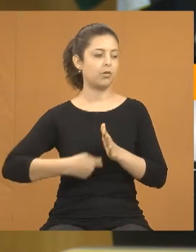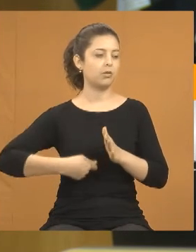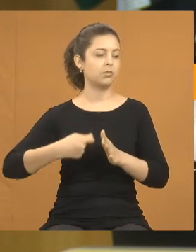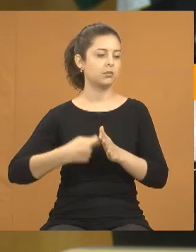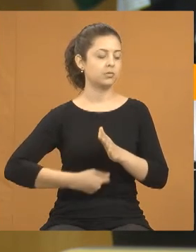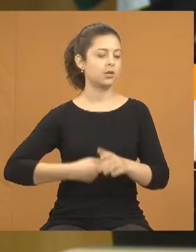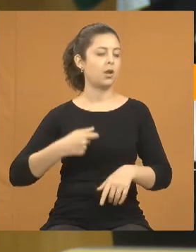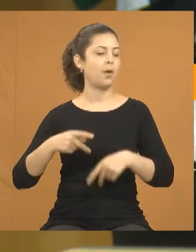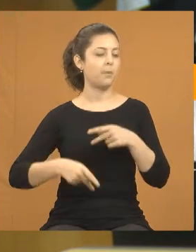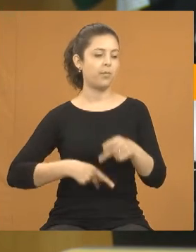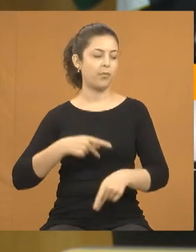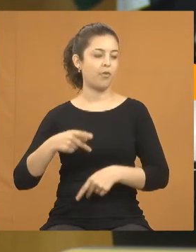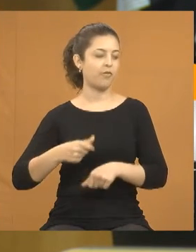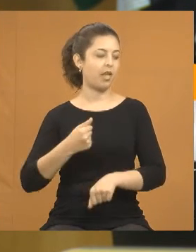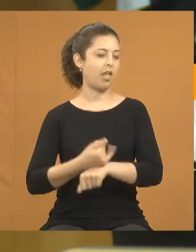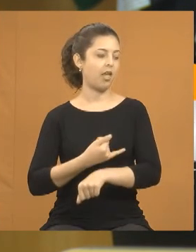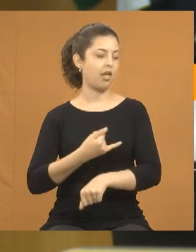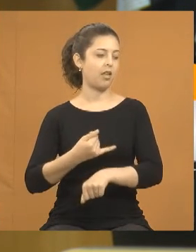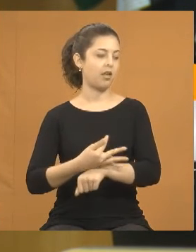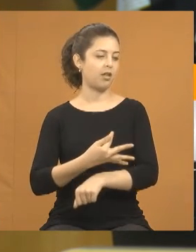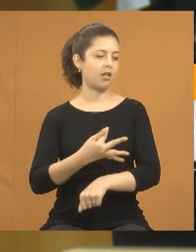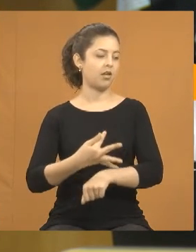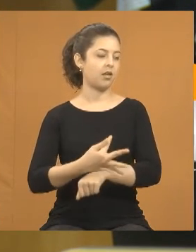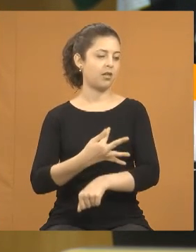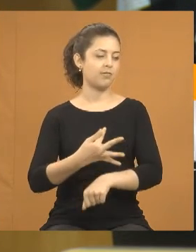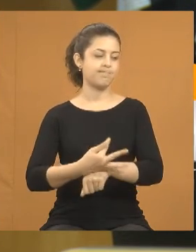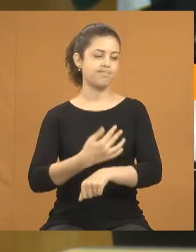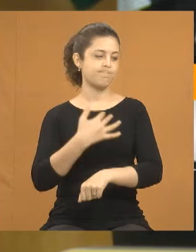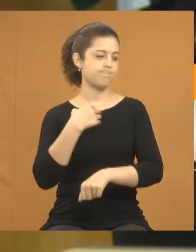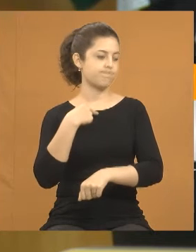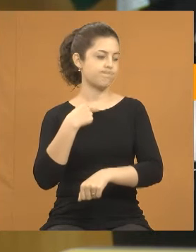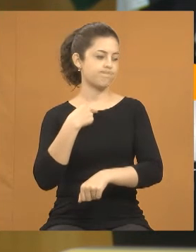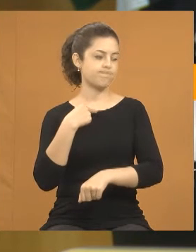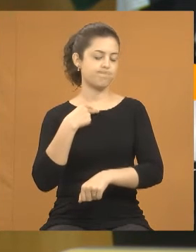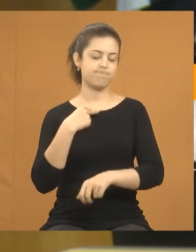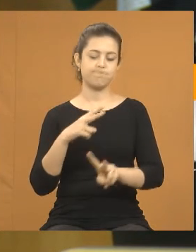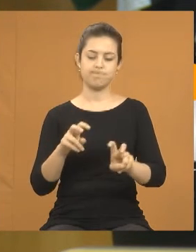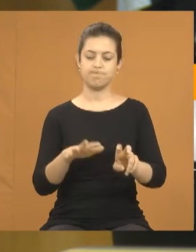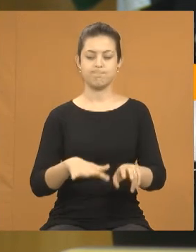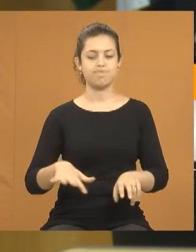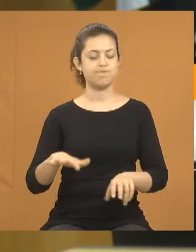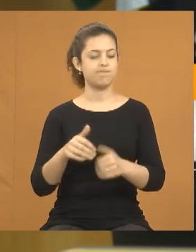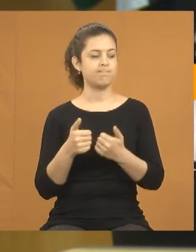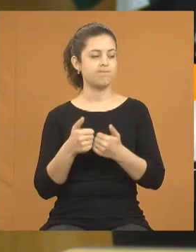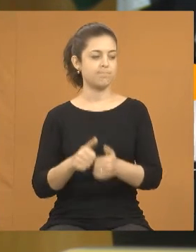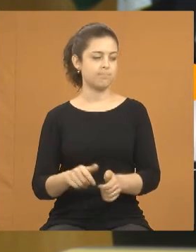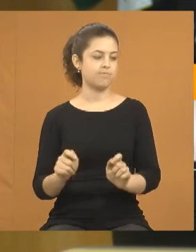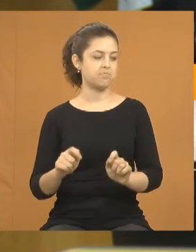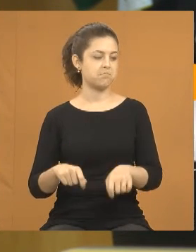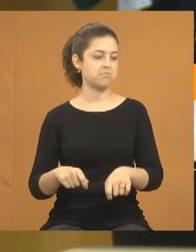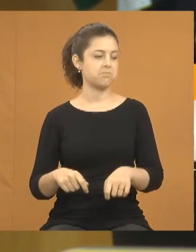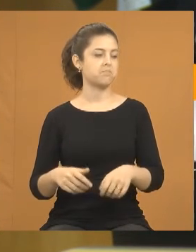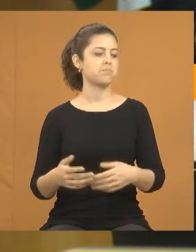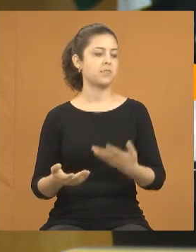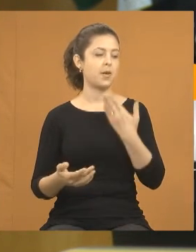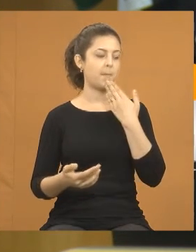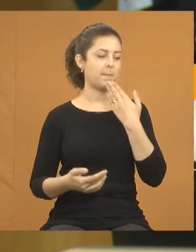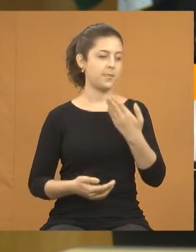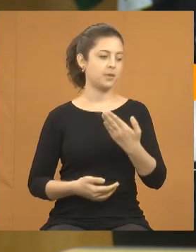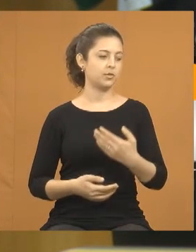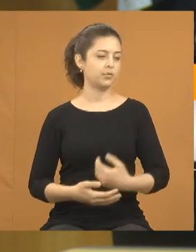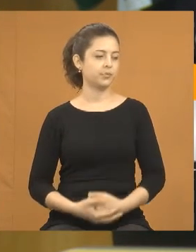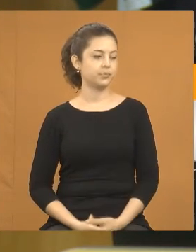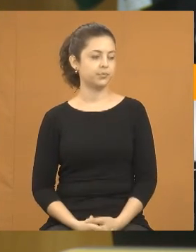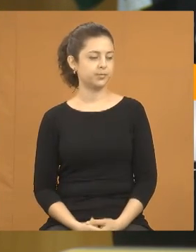que o povo não pode continuar sofrendo mais nesse aspecto em relação ao transporte. Por isso, é um pedido